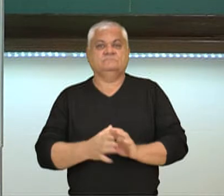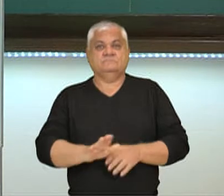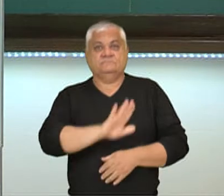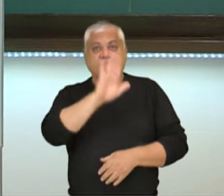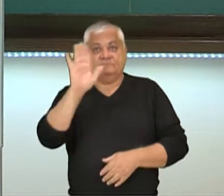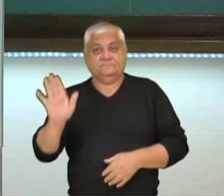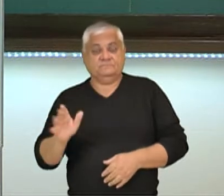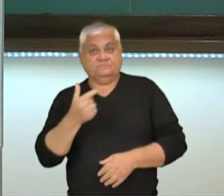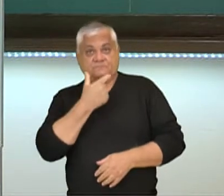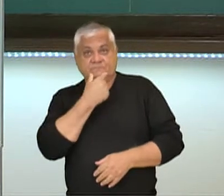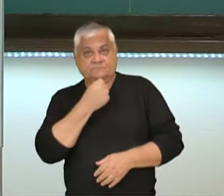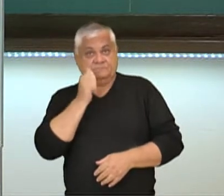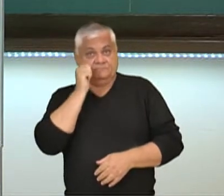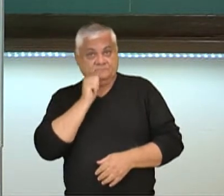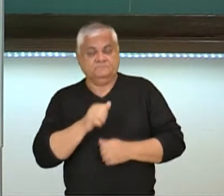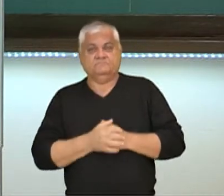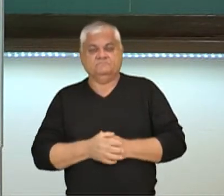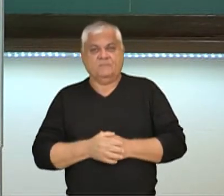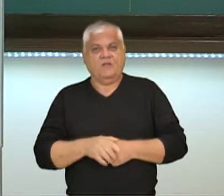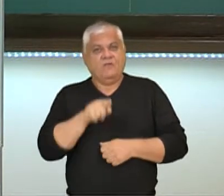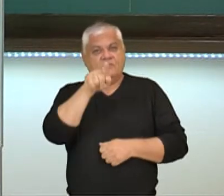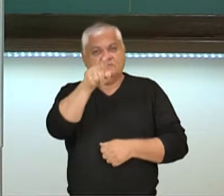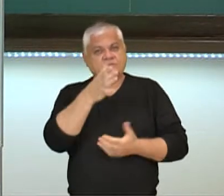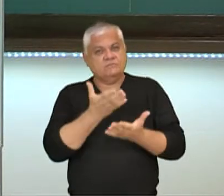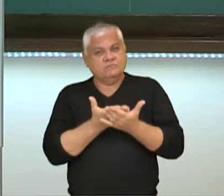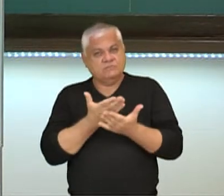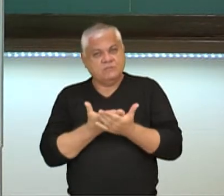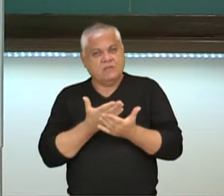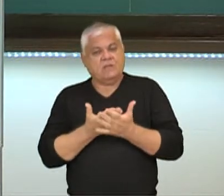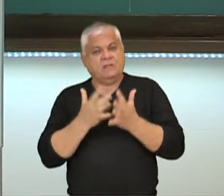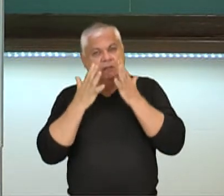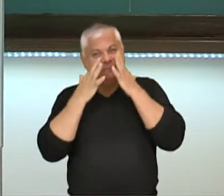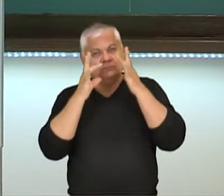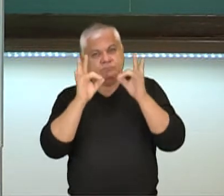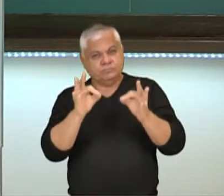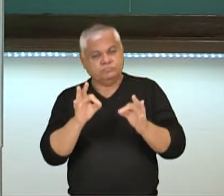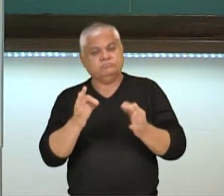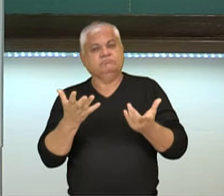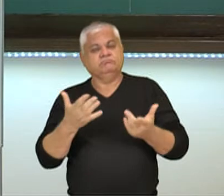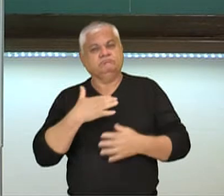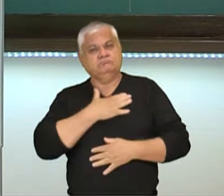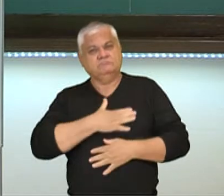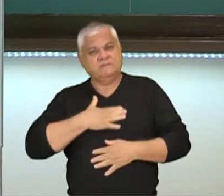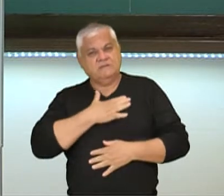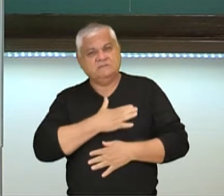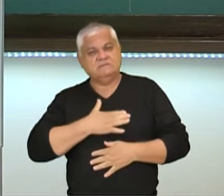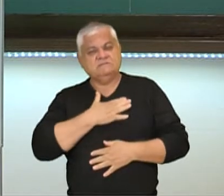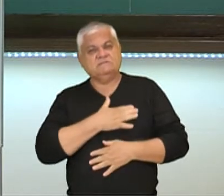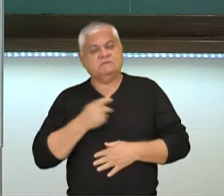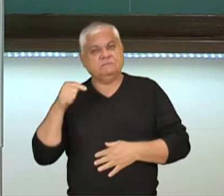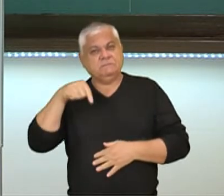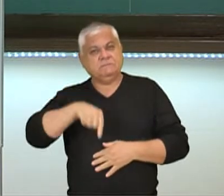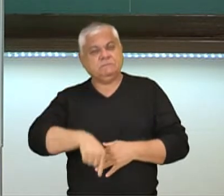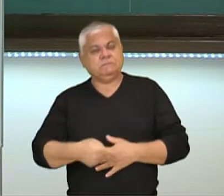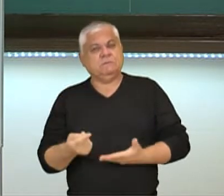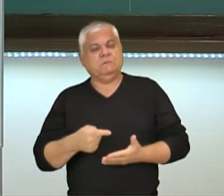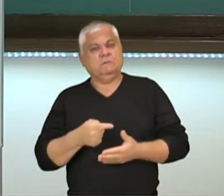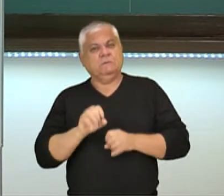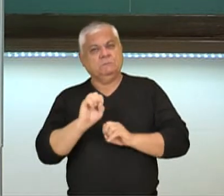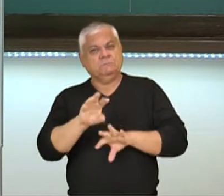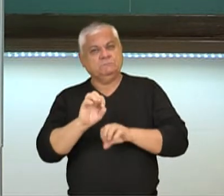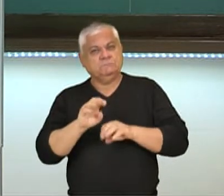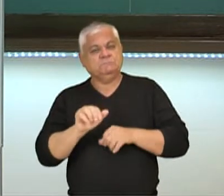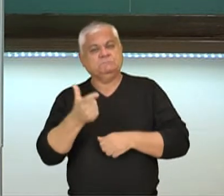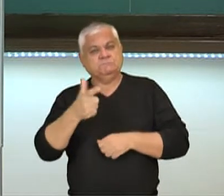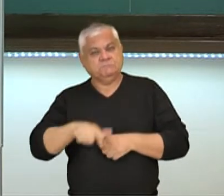Olá, senhores e senhoritas, você estudante que assiste às aulas Paraná, que prazer imenso vir aqui fazer mais uma aula